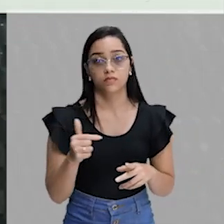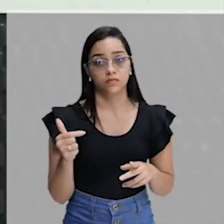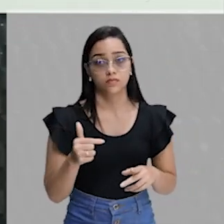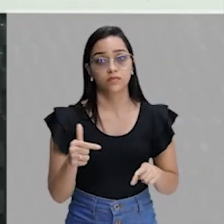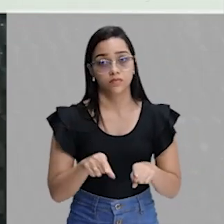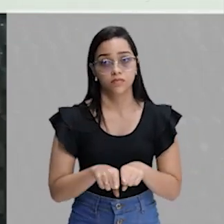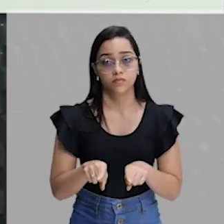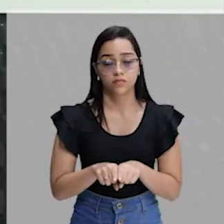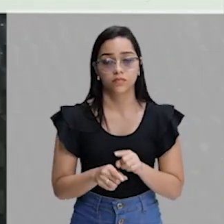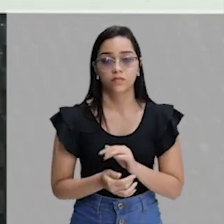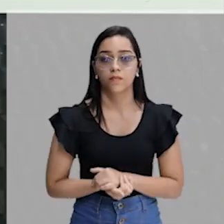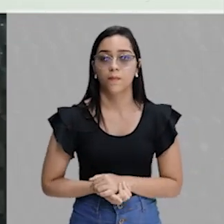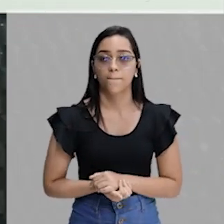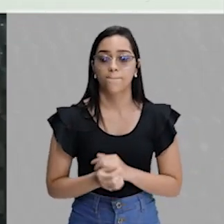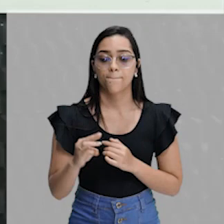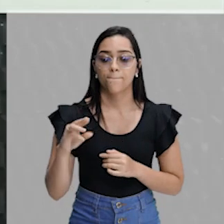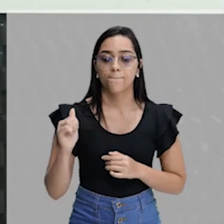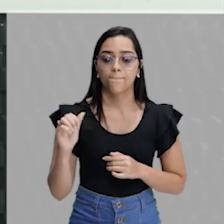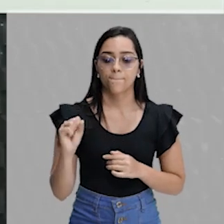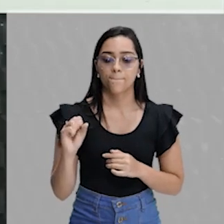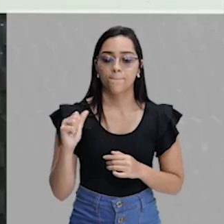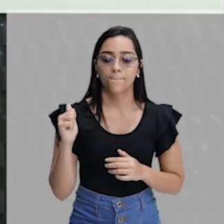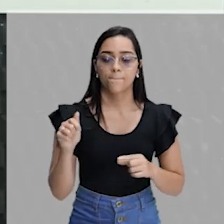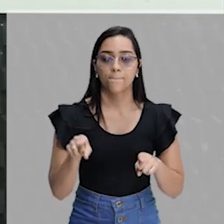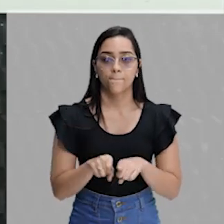quadrado. Massa por segundo ao quadrado,